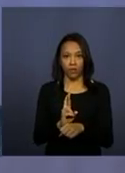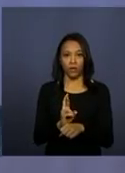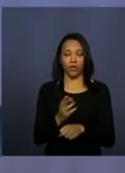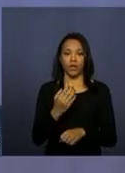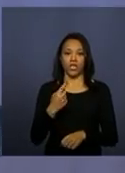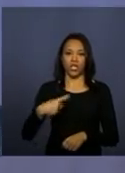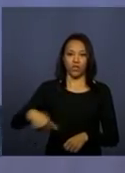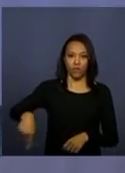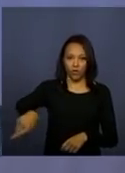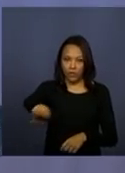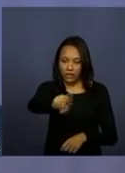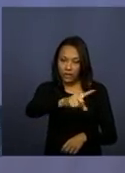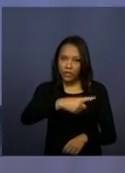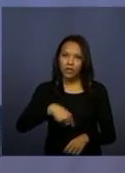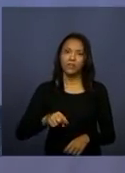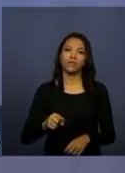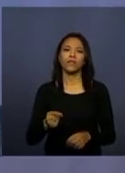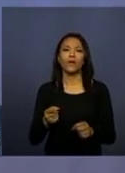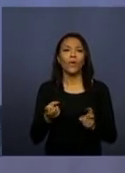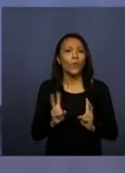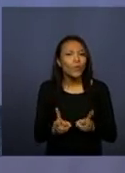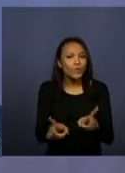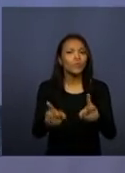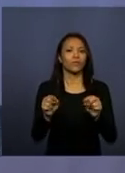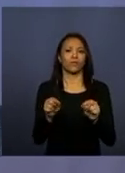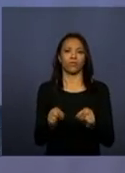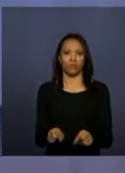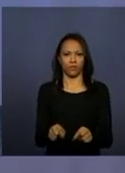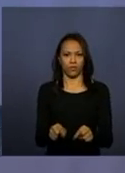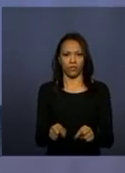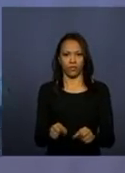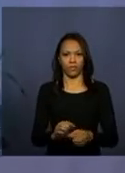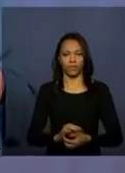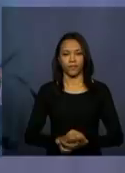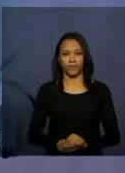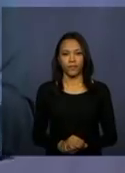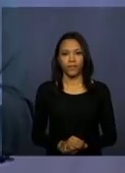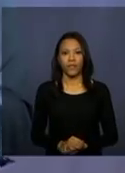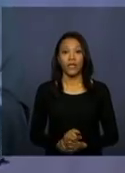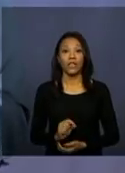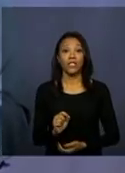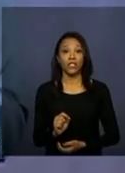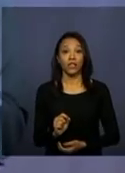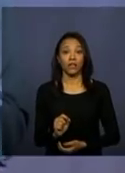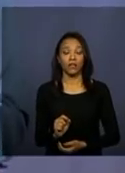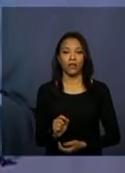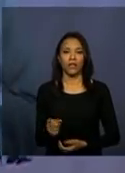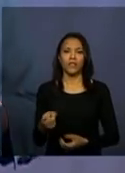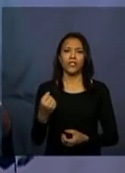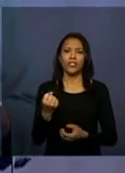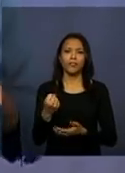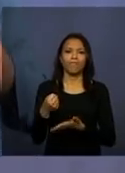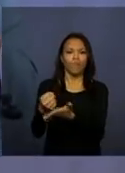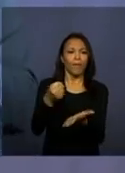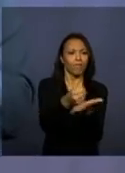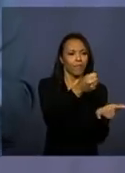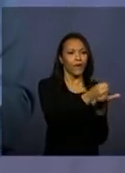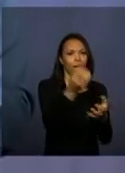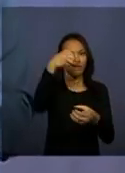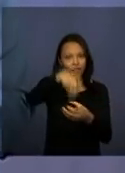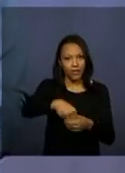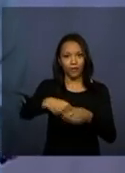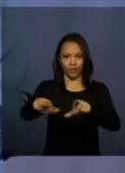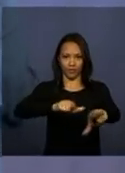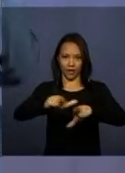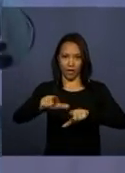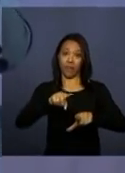mantenham essa visão, né, de cooperação dentro da atividade. É isso que vai